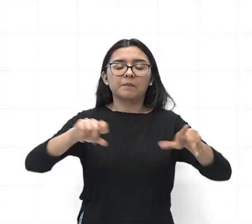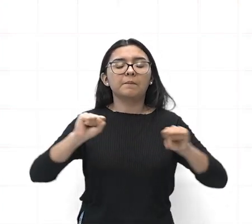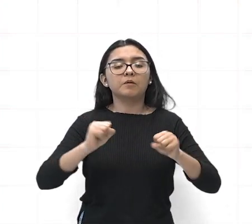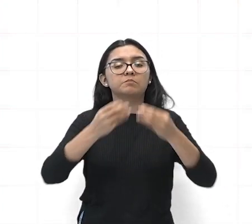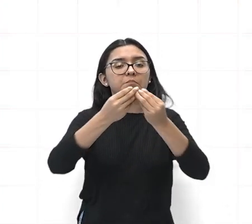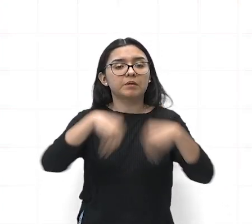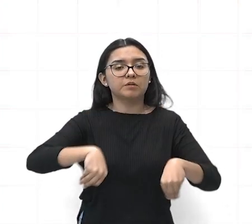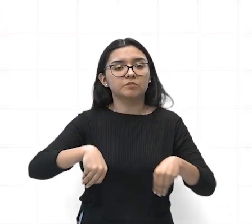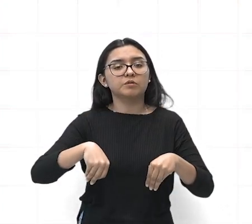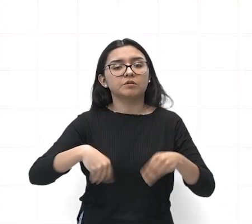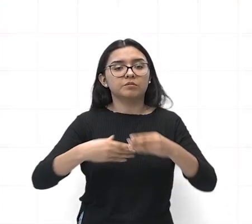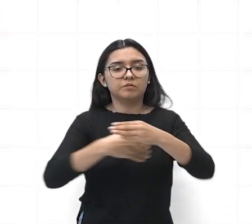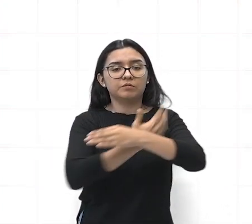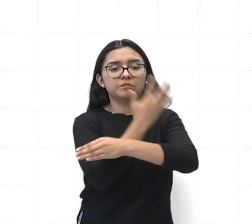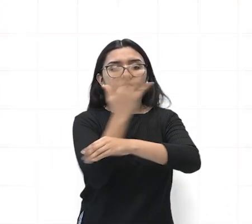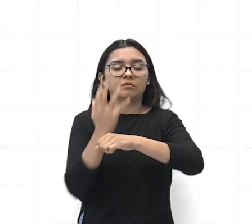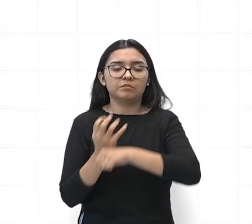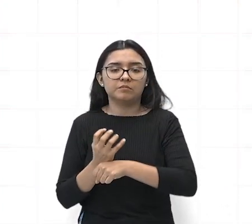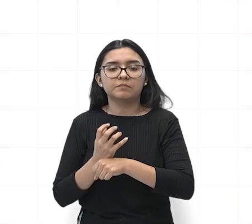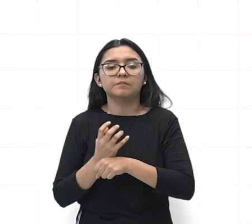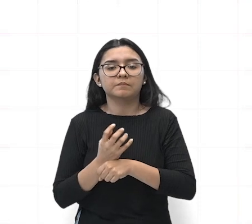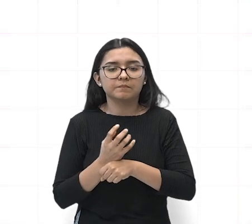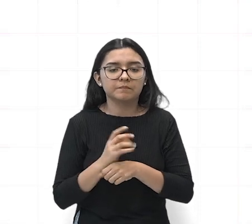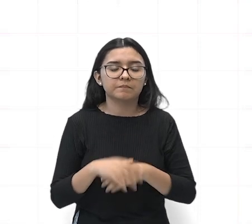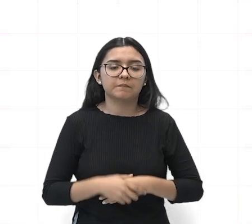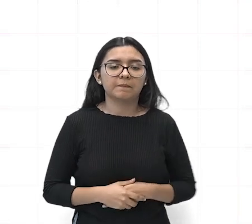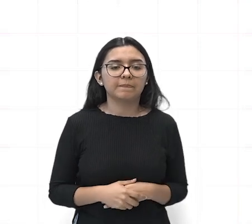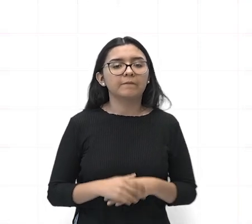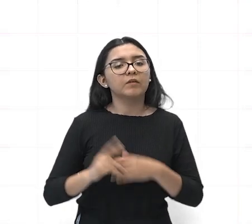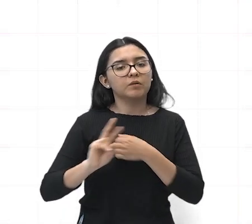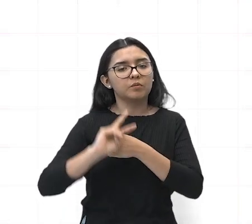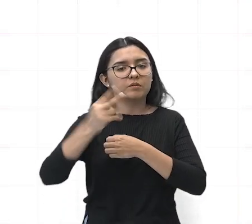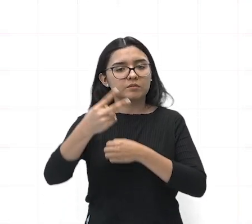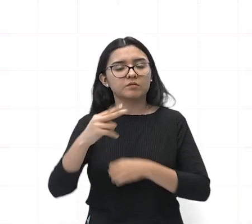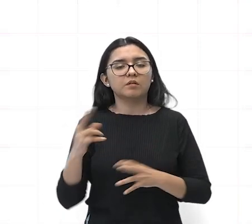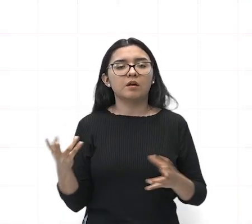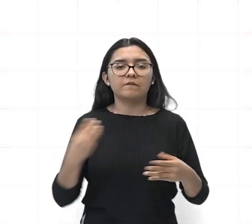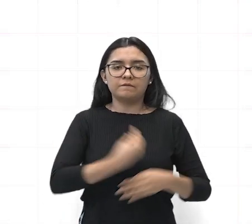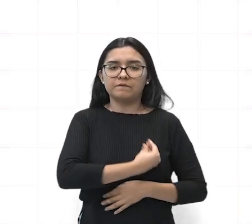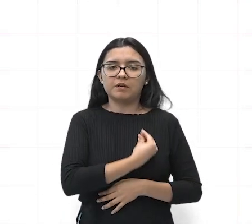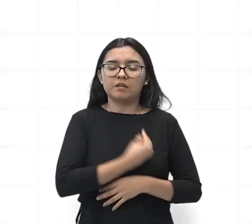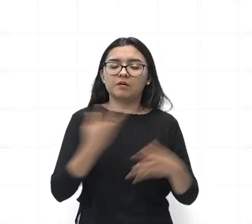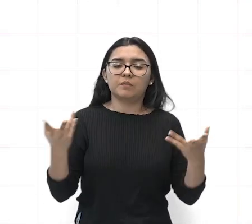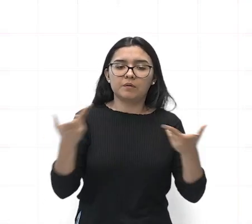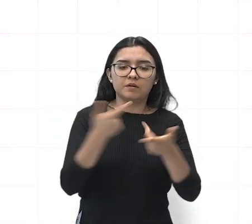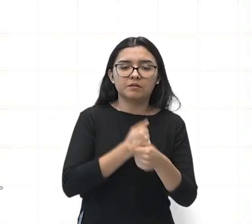de ecossistemas e afetar gravemente a qualidade de vida. Aqui a gente tem,